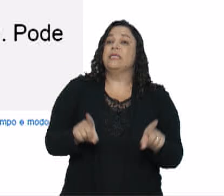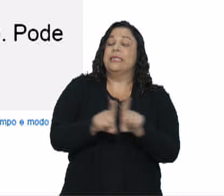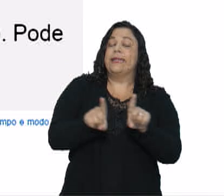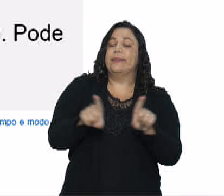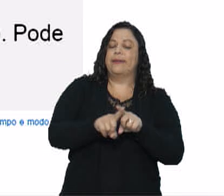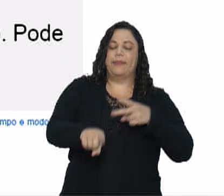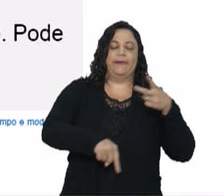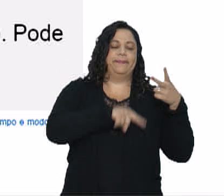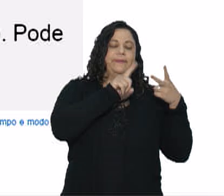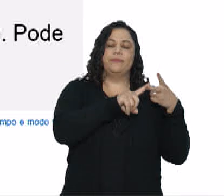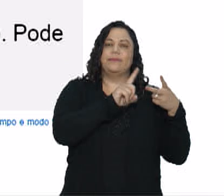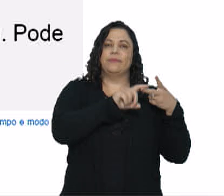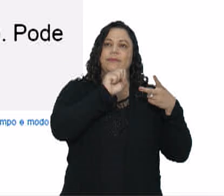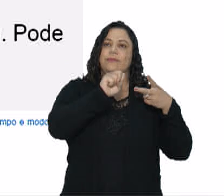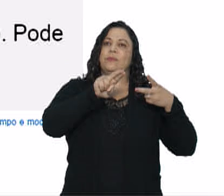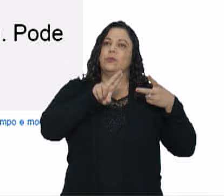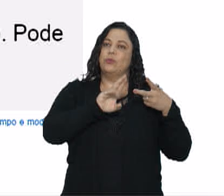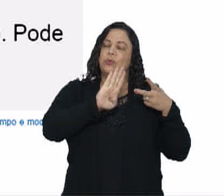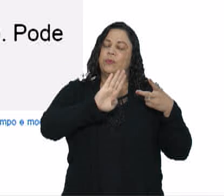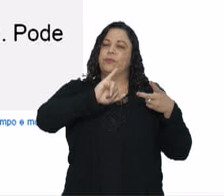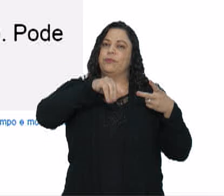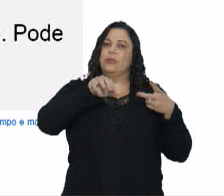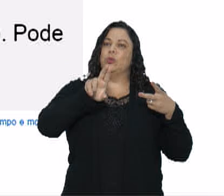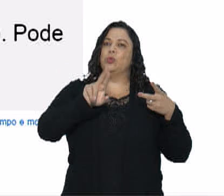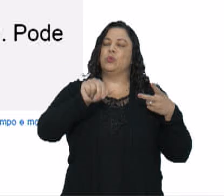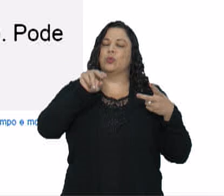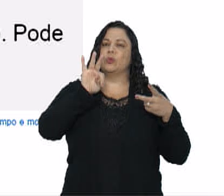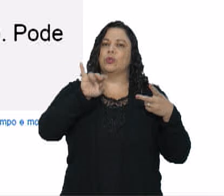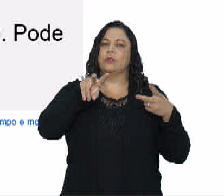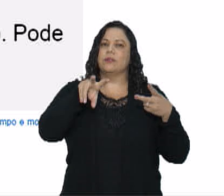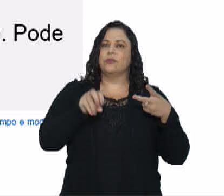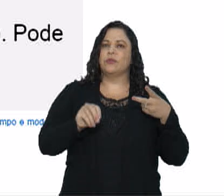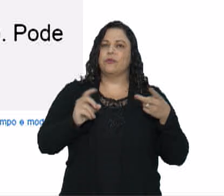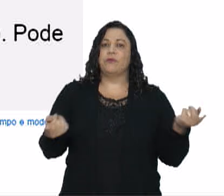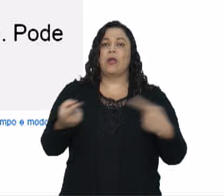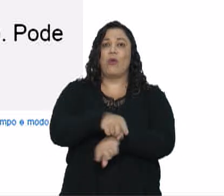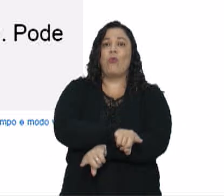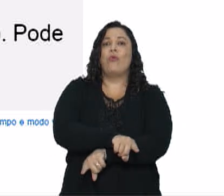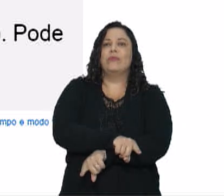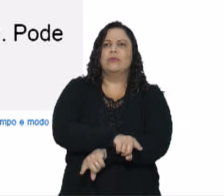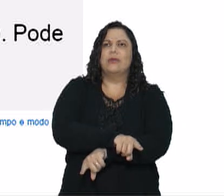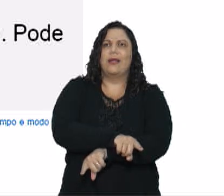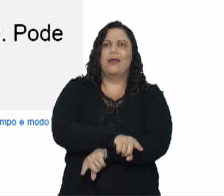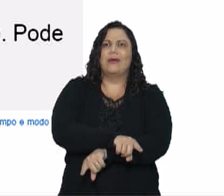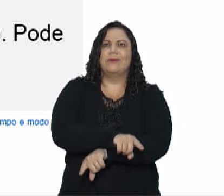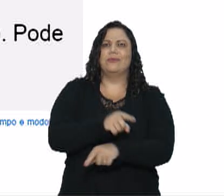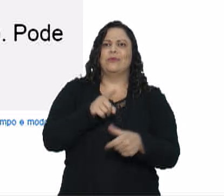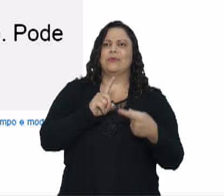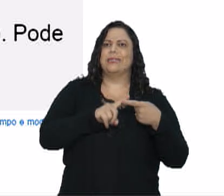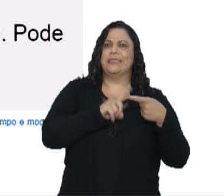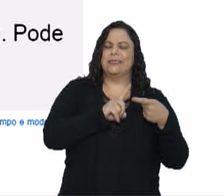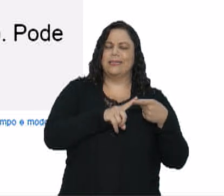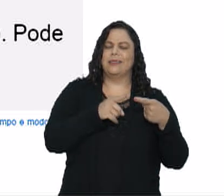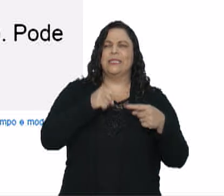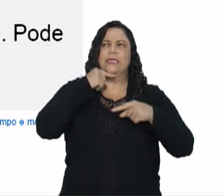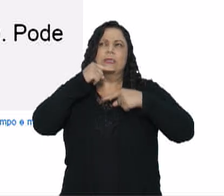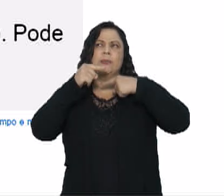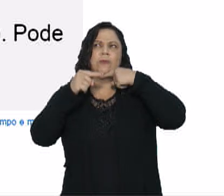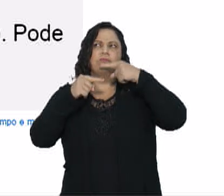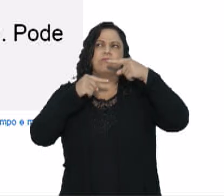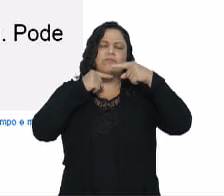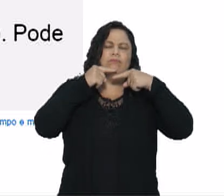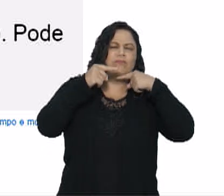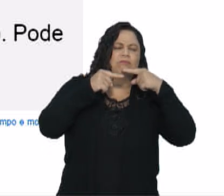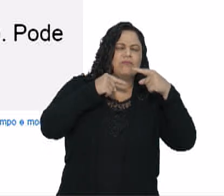modo subjuntivo. Ao contrário do indicativo, é o modo que expressa a dúvida, a